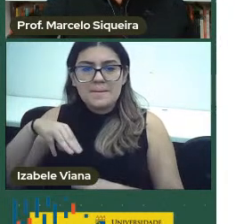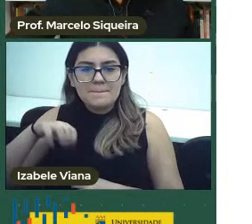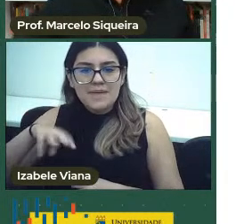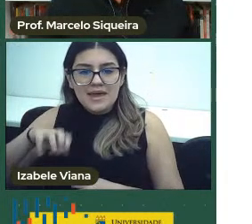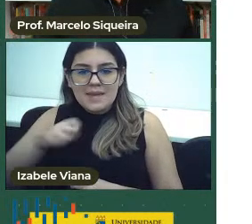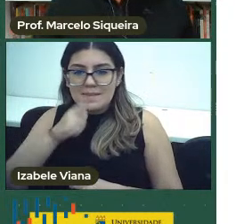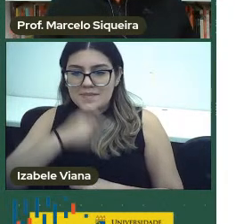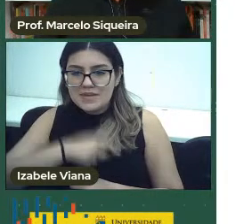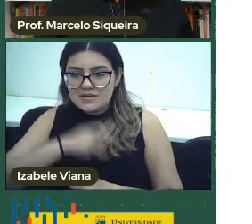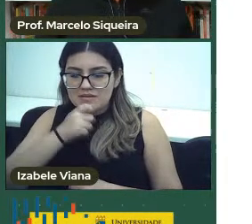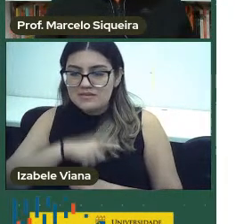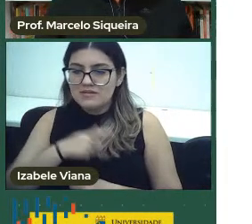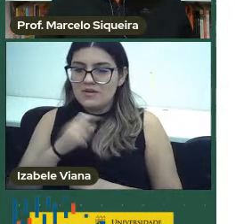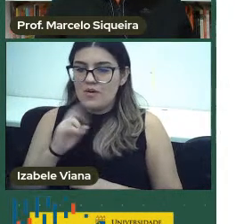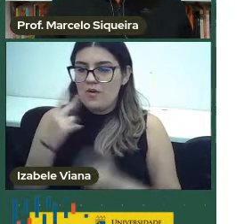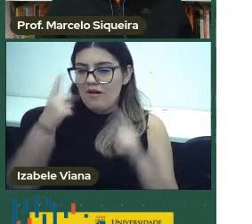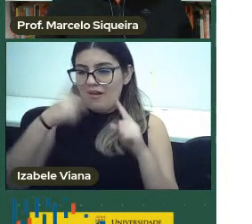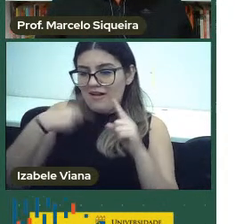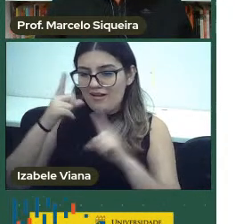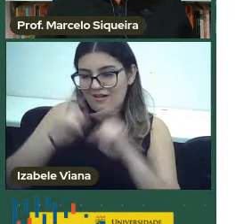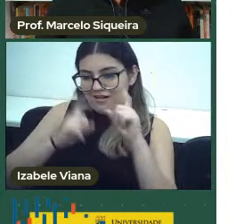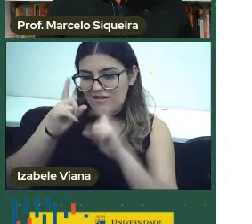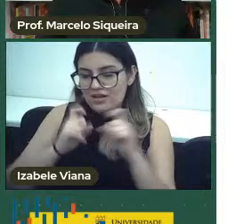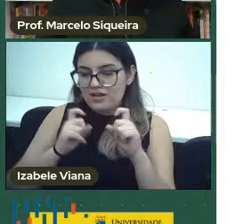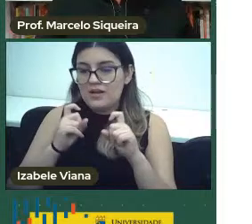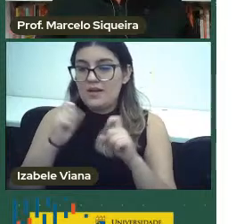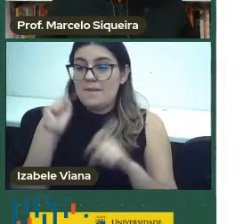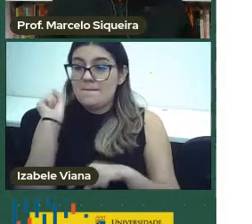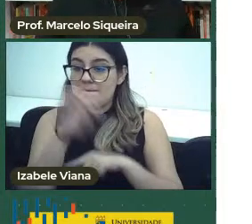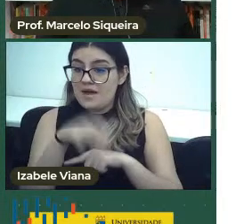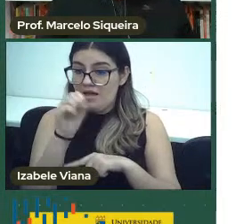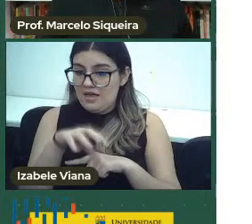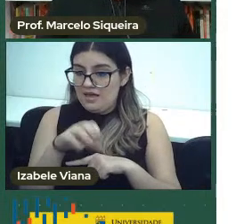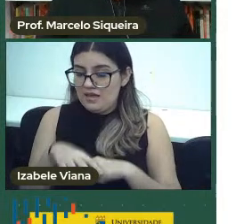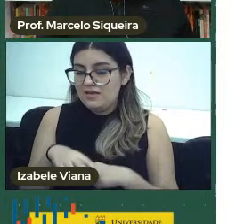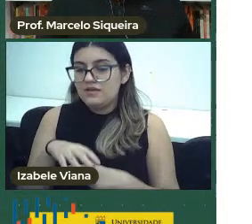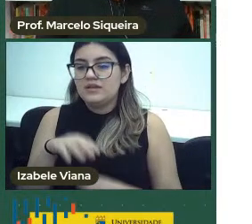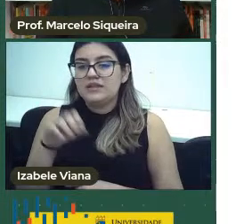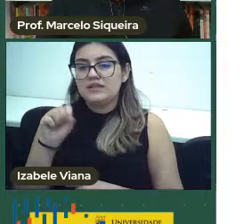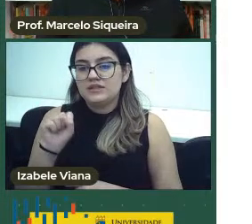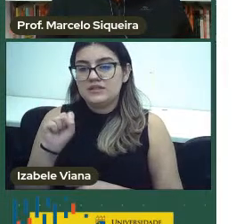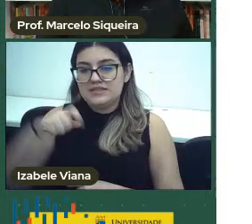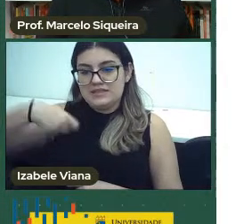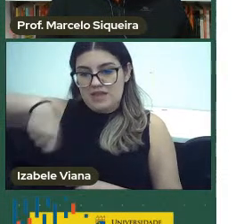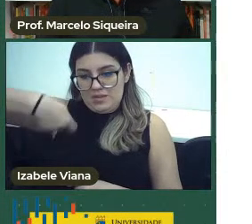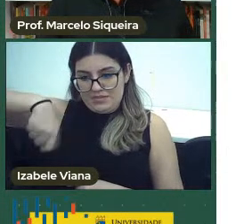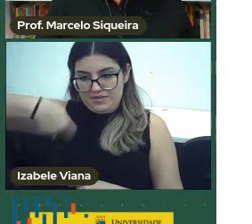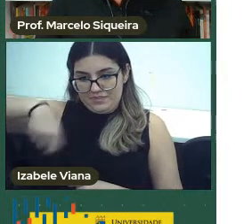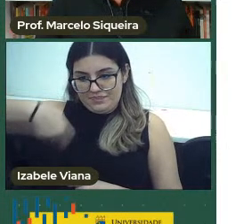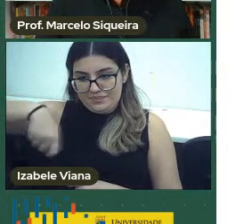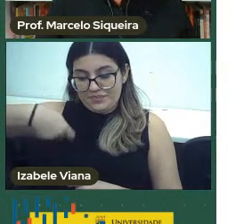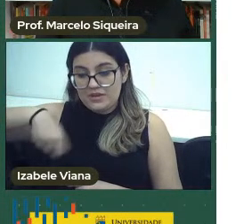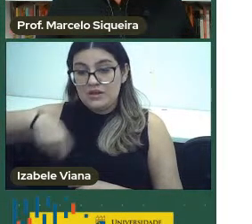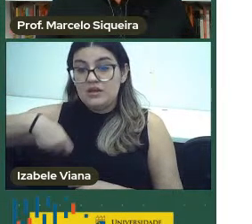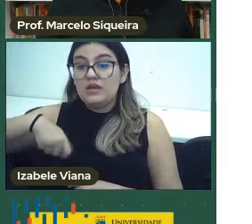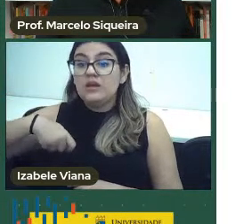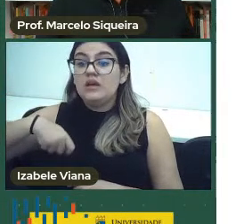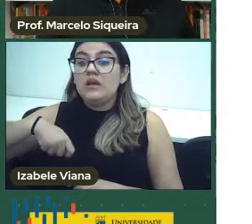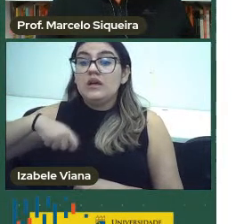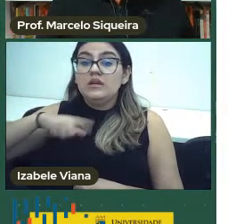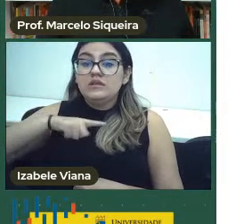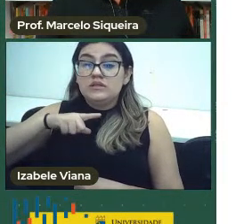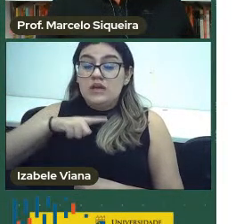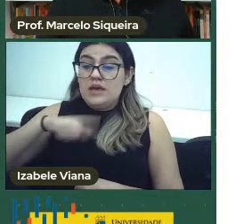ou emojis, são enviados pelo Snapchat. E o fluxo de 294 mil horas de imagens